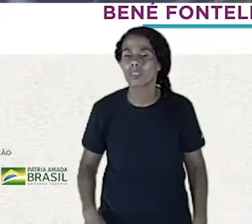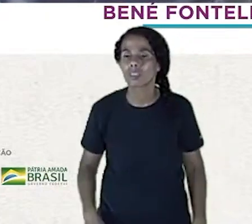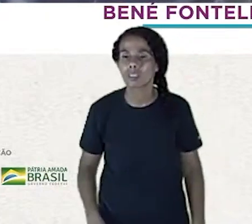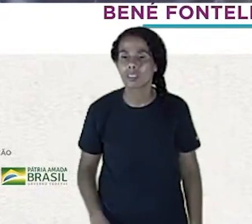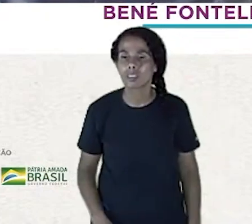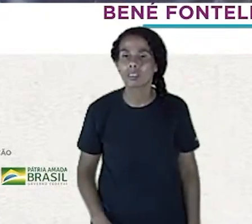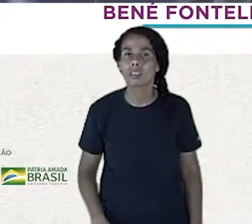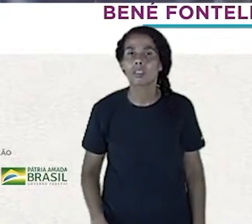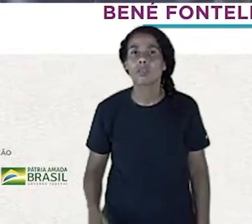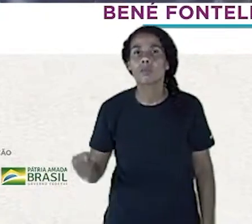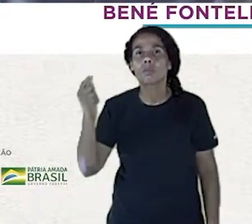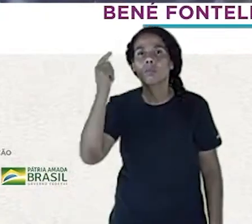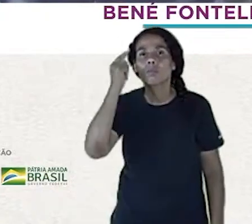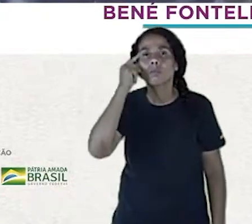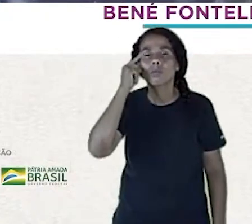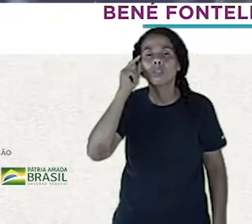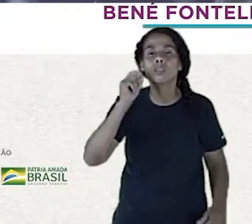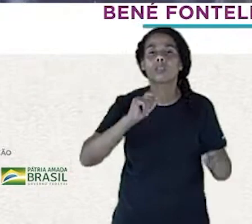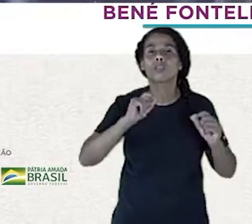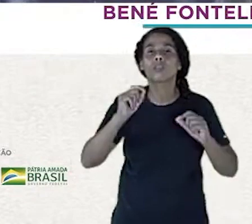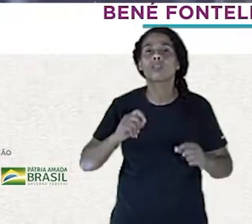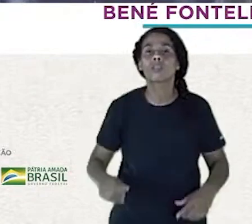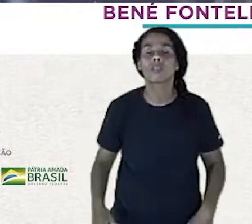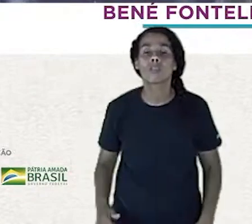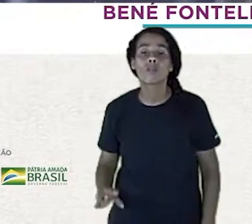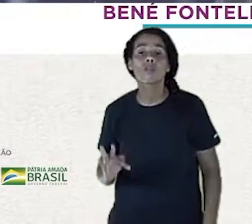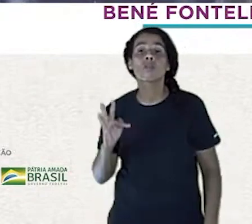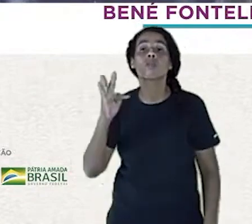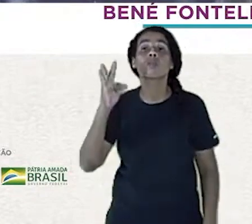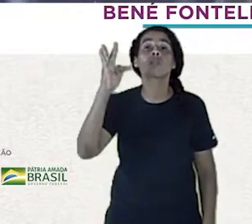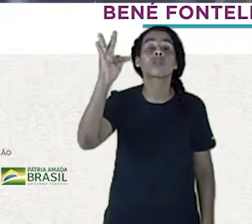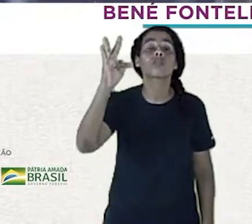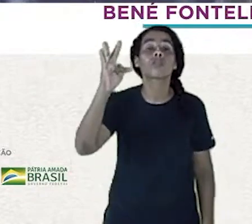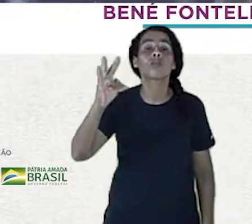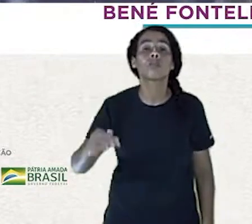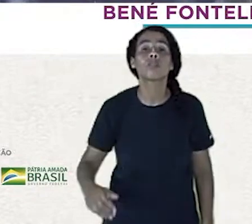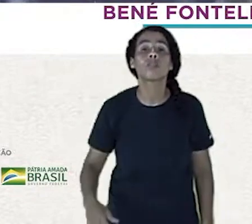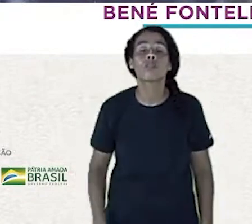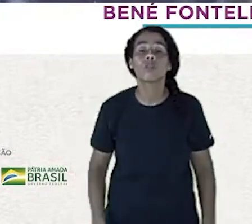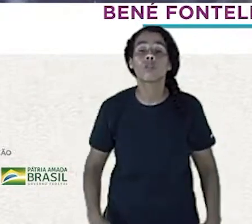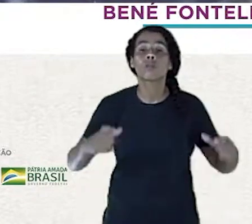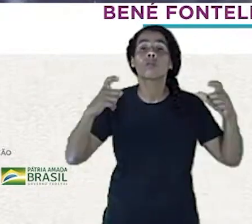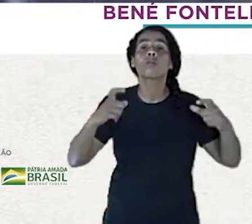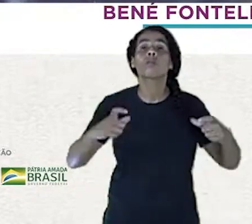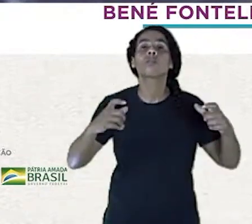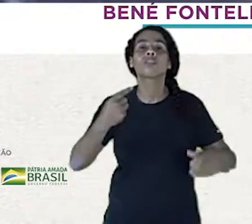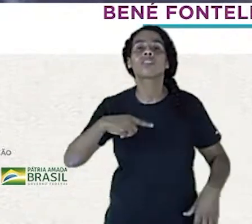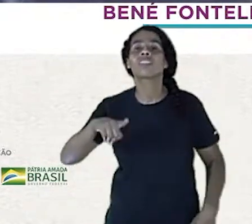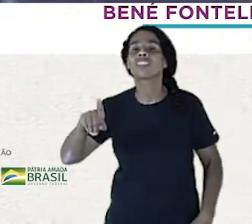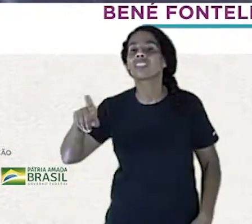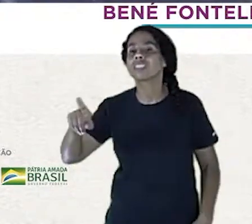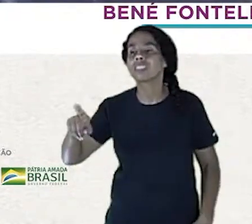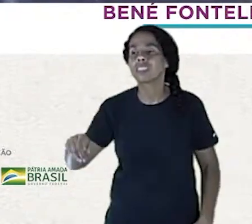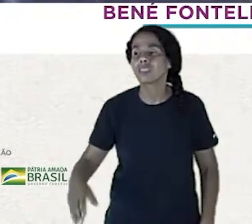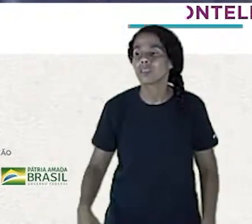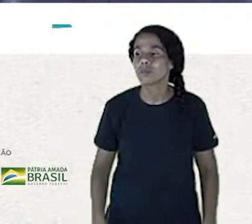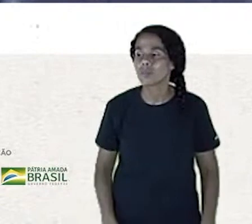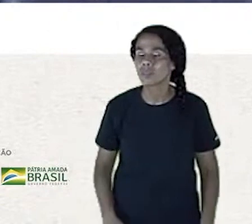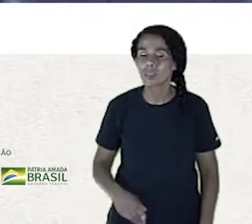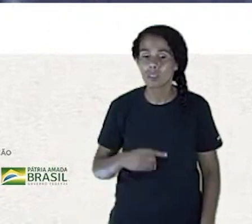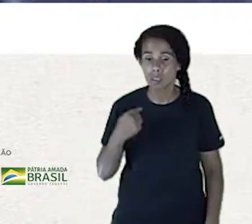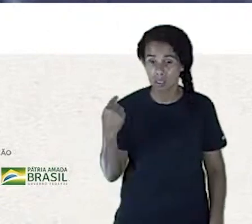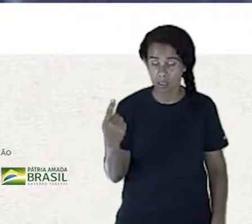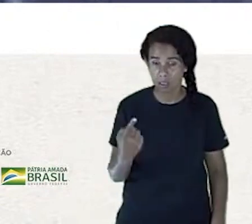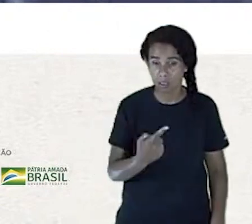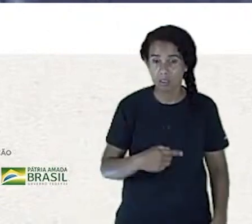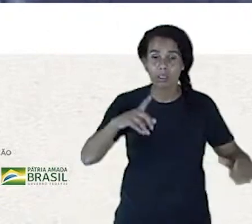pouco vamos estar onde? Já fotografamos um buraco negro. Vamos. Quanta, né, Gil?